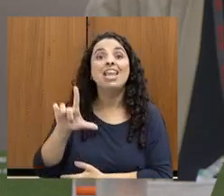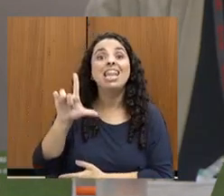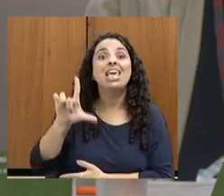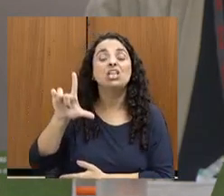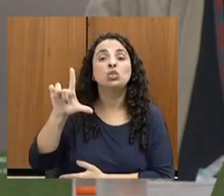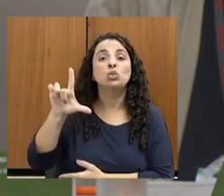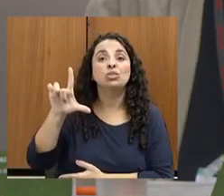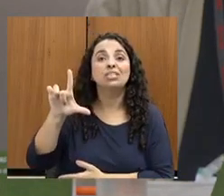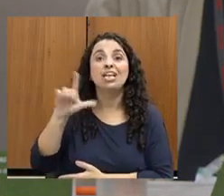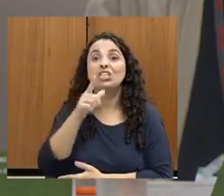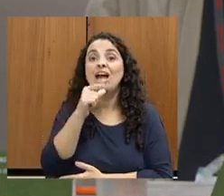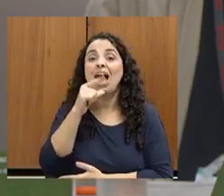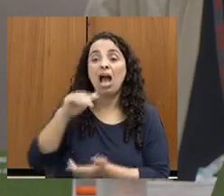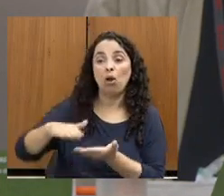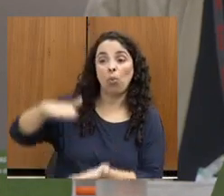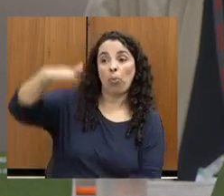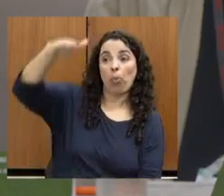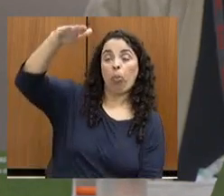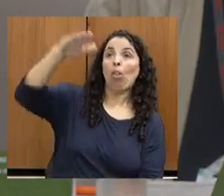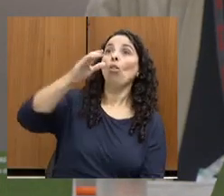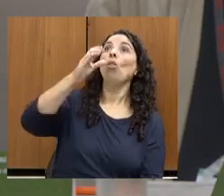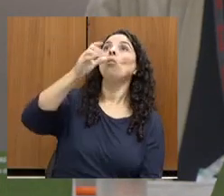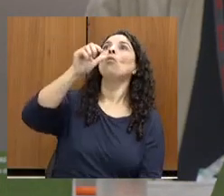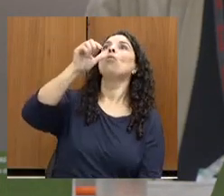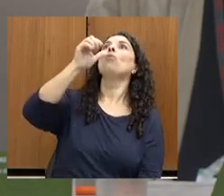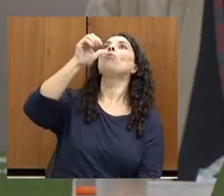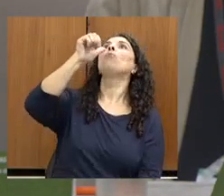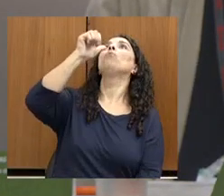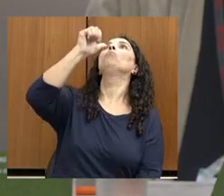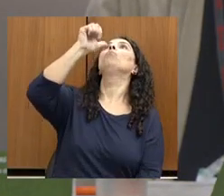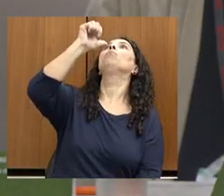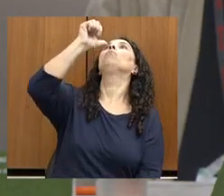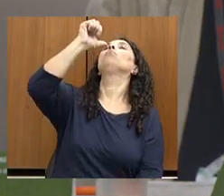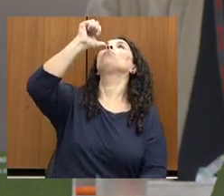meu filho chegou em casa passando mal, muito inchado.